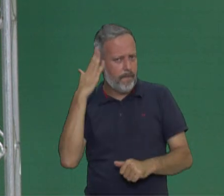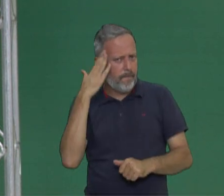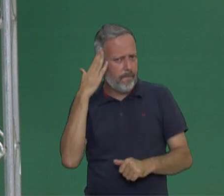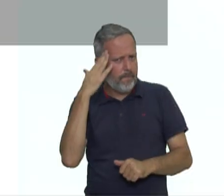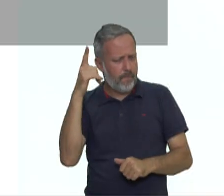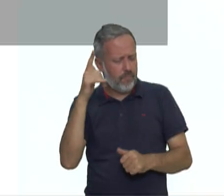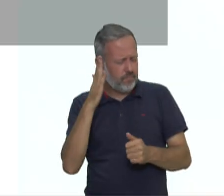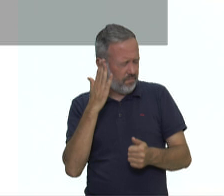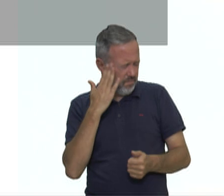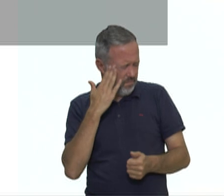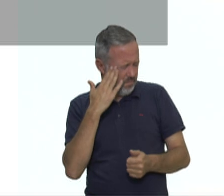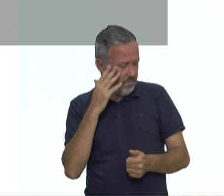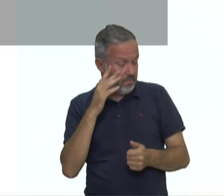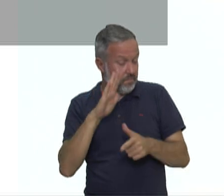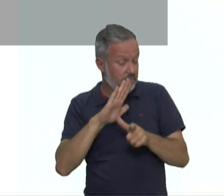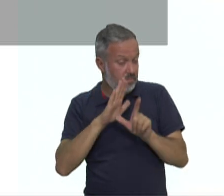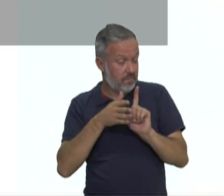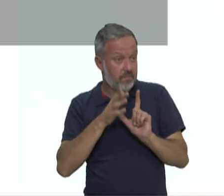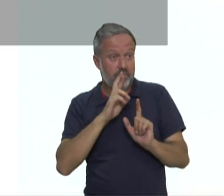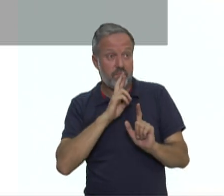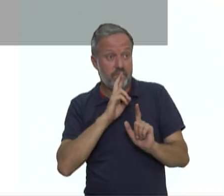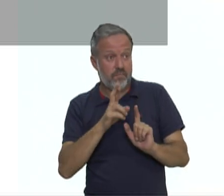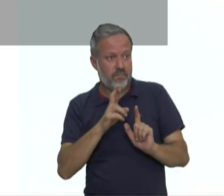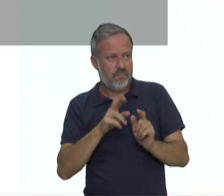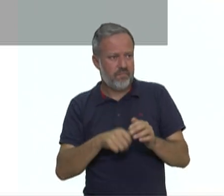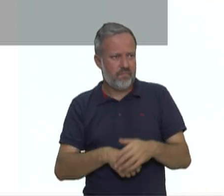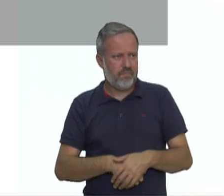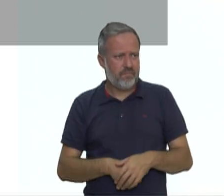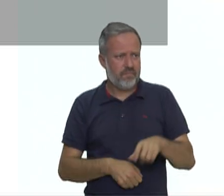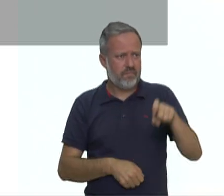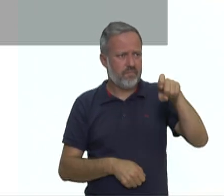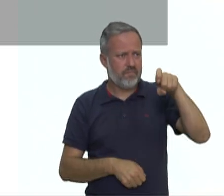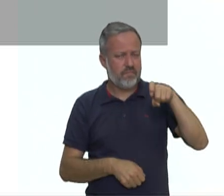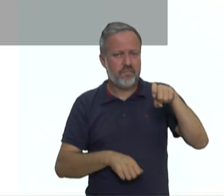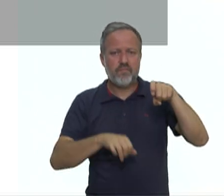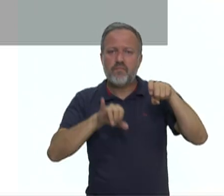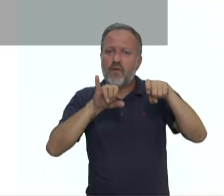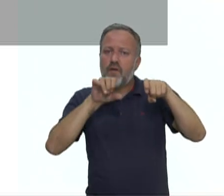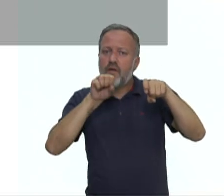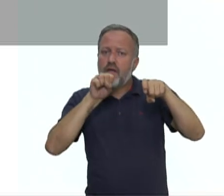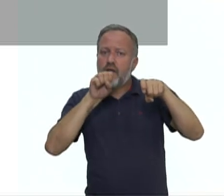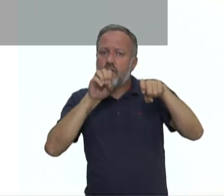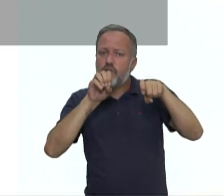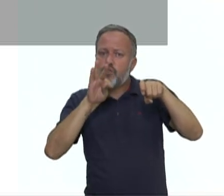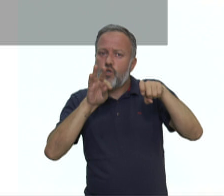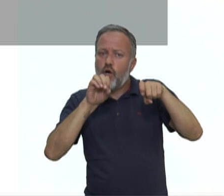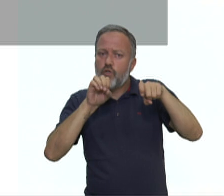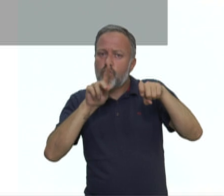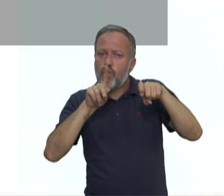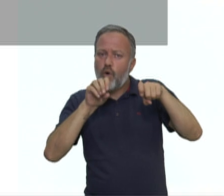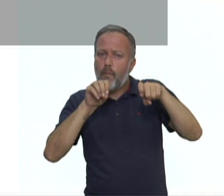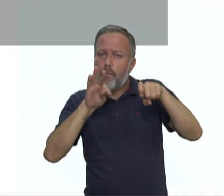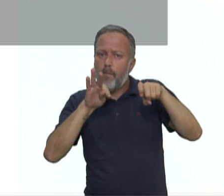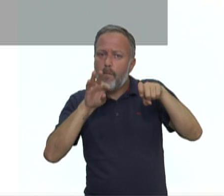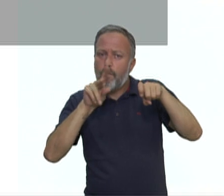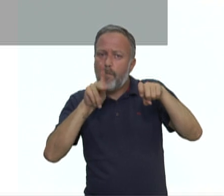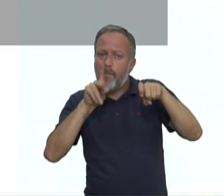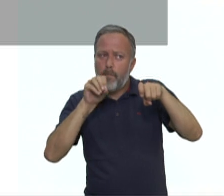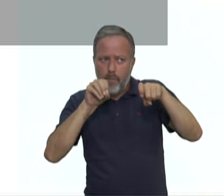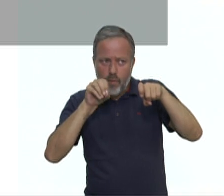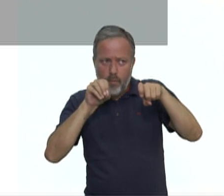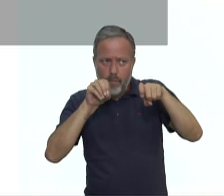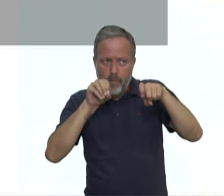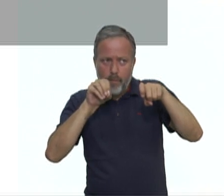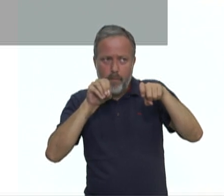diferente. X, um elemento que eu inventei, é isótopo do cálcio e isótono do